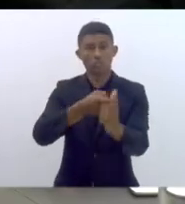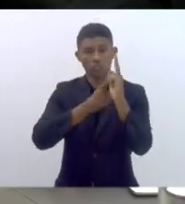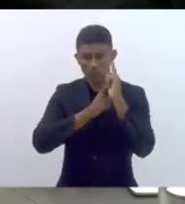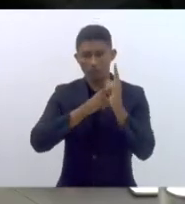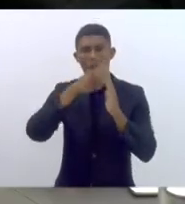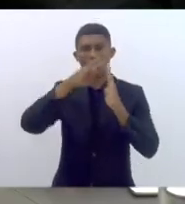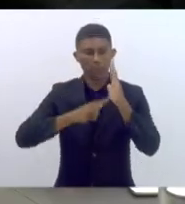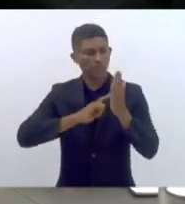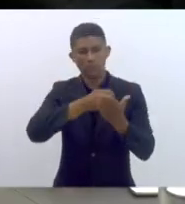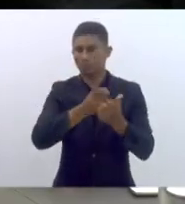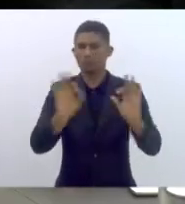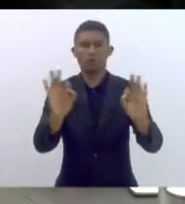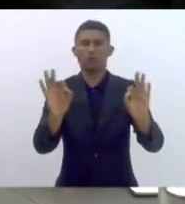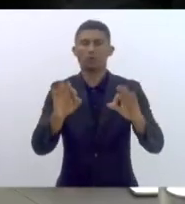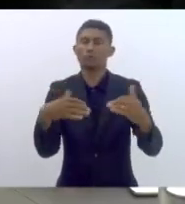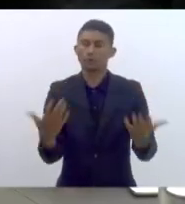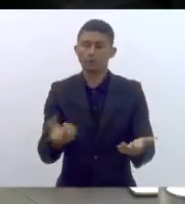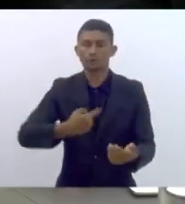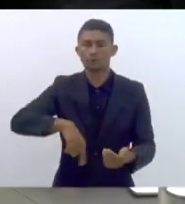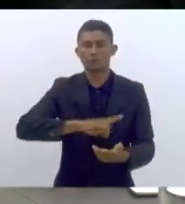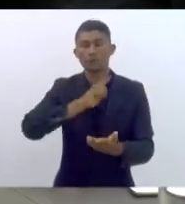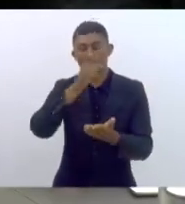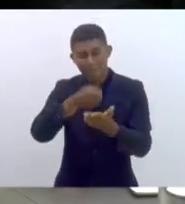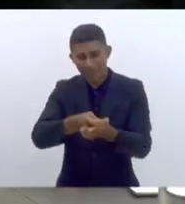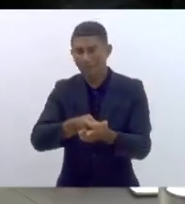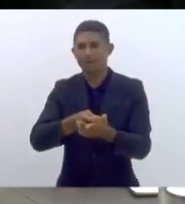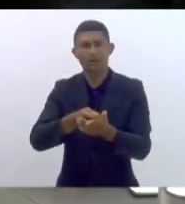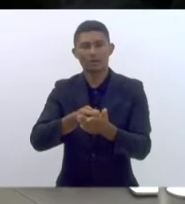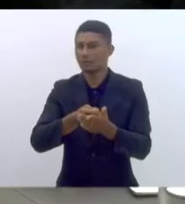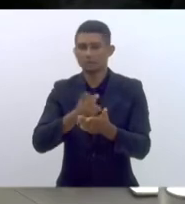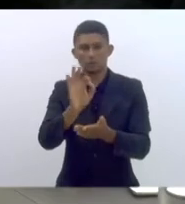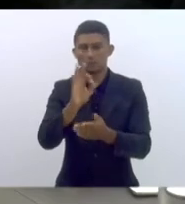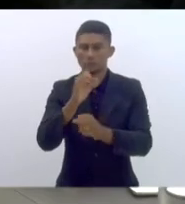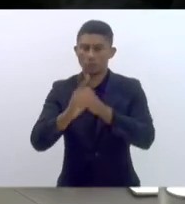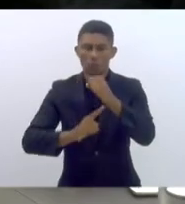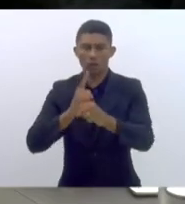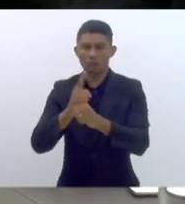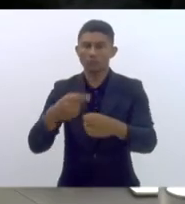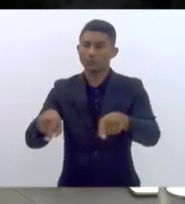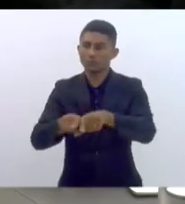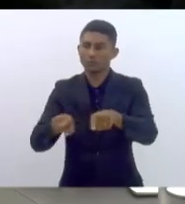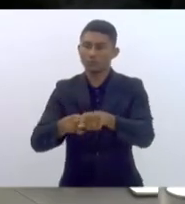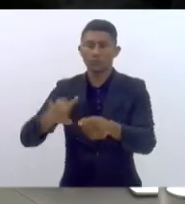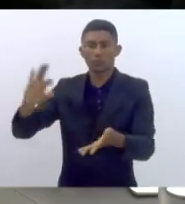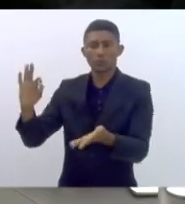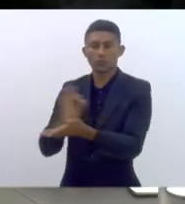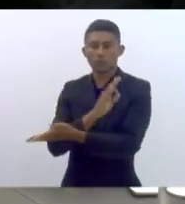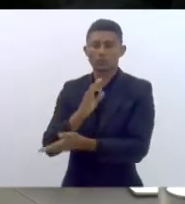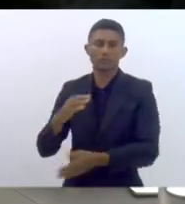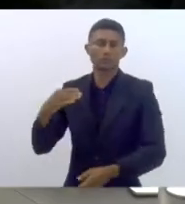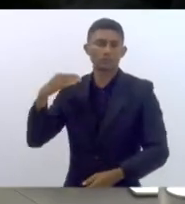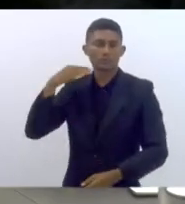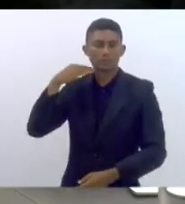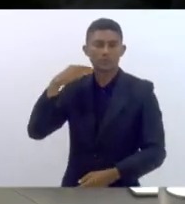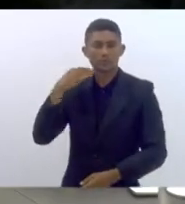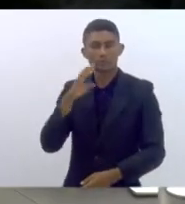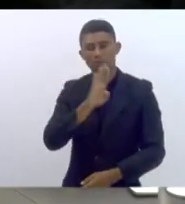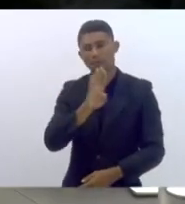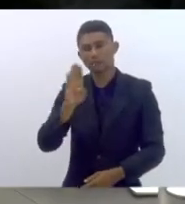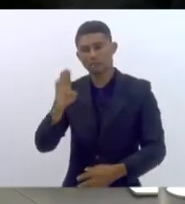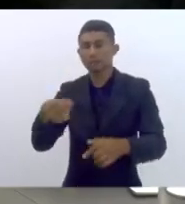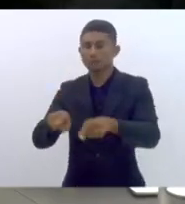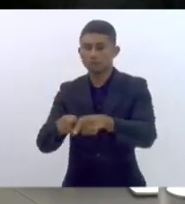Então, 9496, a gente vai ficar um ano sem pagar. Contrato com o BNDES, com o Banco do Brasil, a gente vai ficar um ano sem retornar esse valor para a